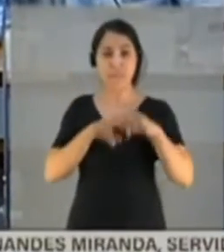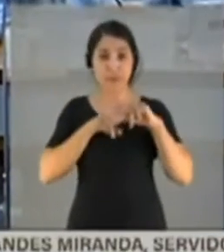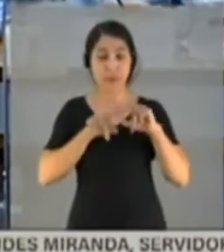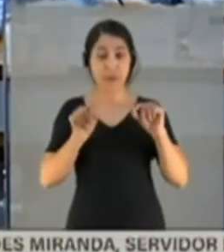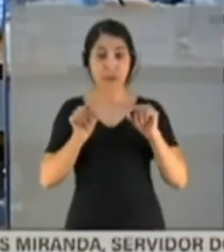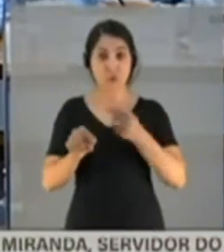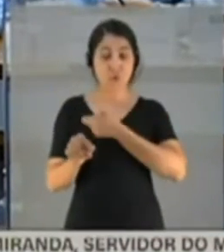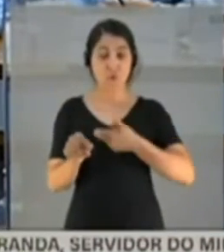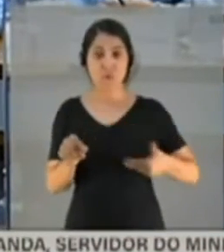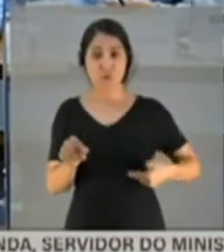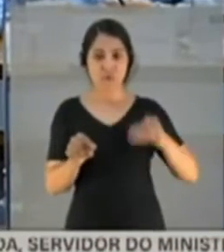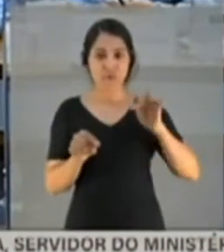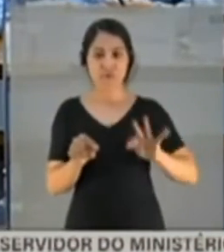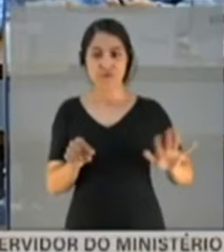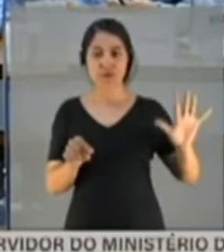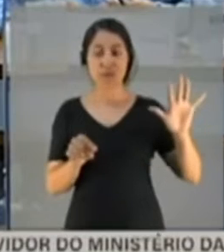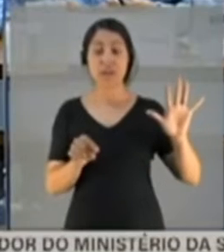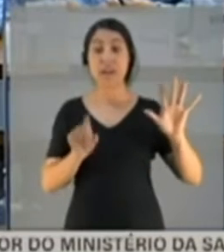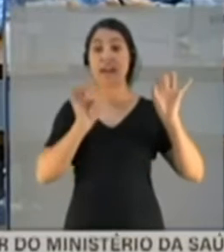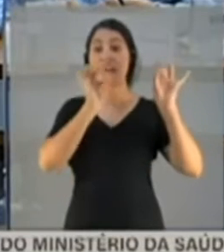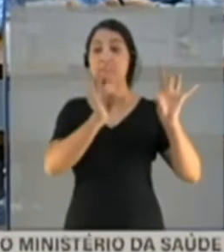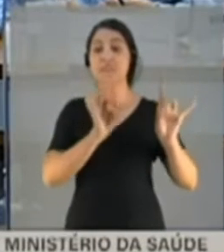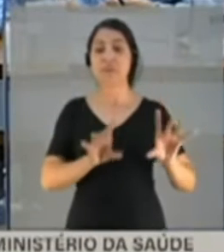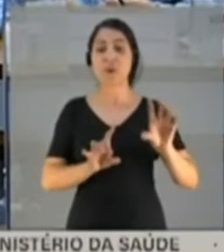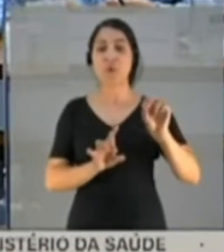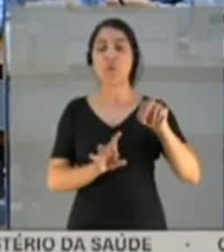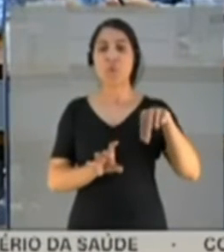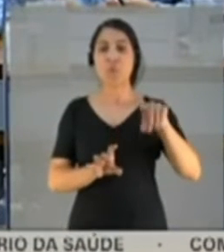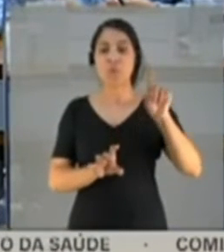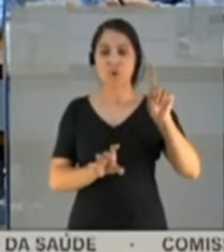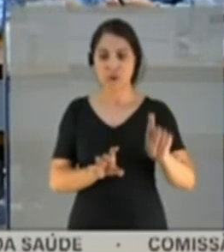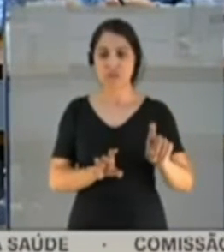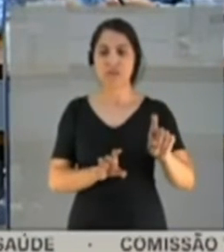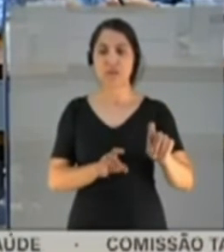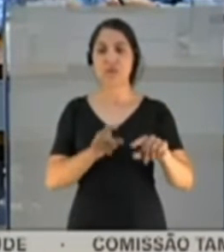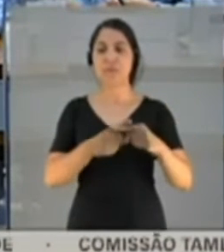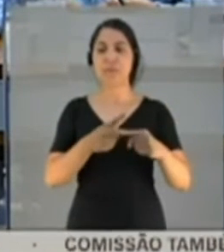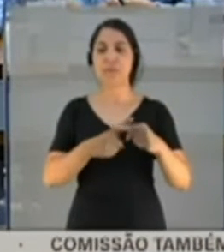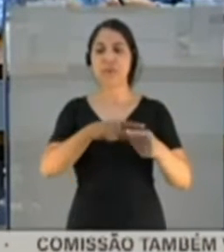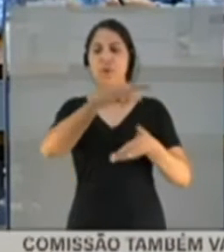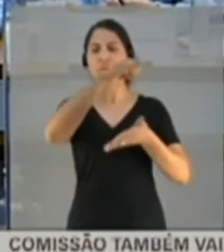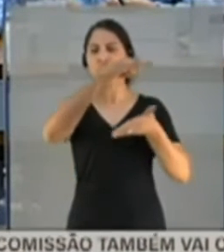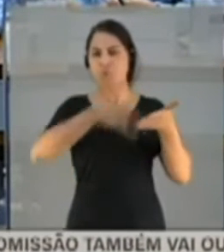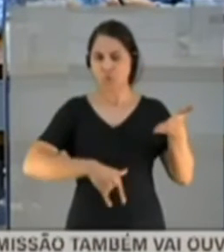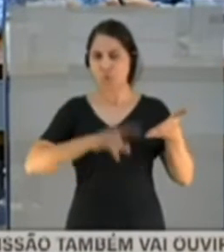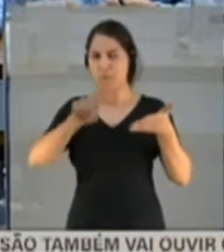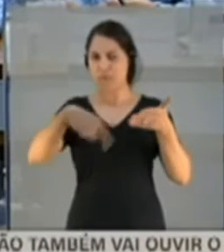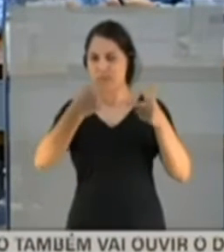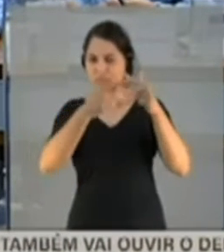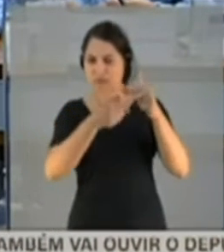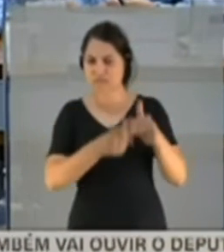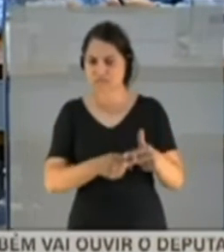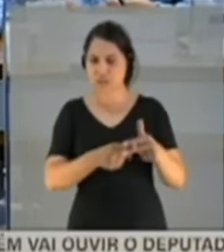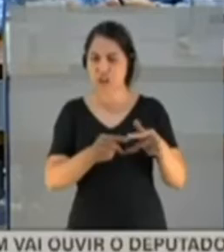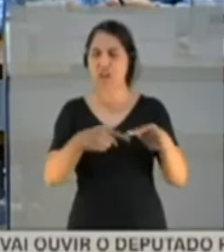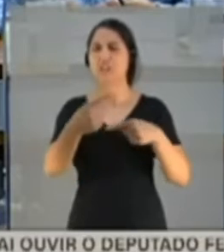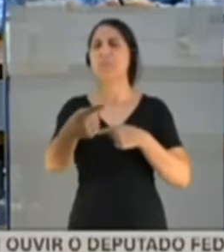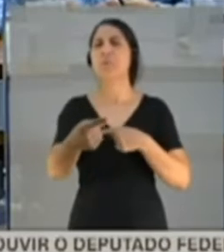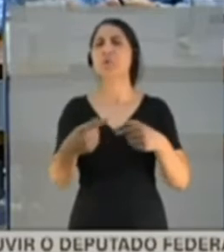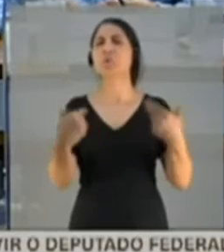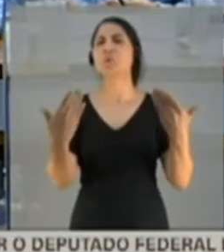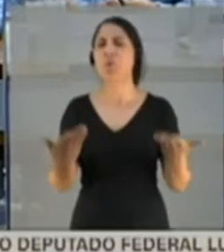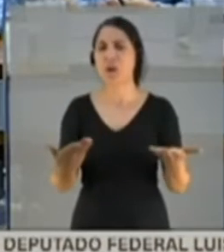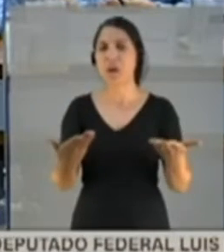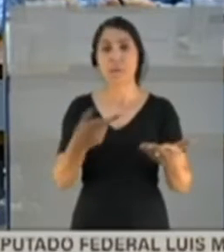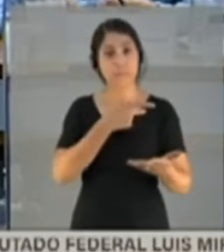governo, em especial o seu Onyx, de que o tal documento foi... Logo depois corrigido, esse logo depois foi depois da visita